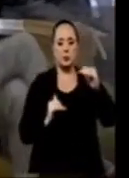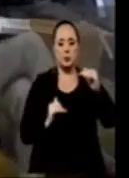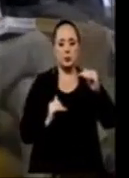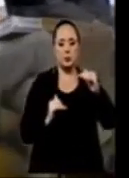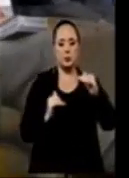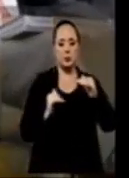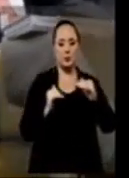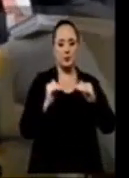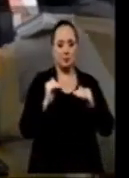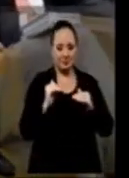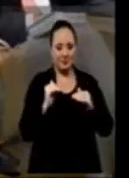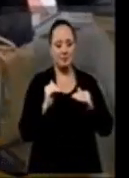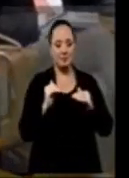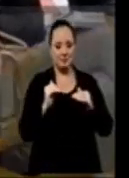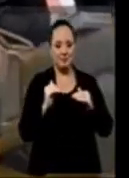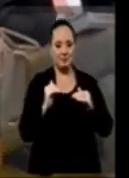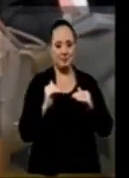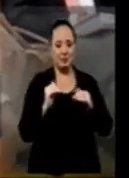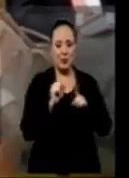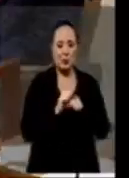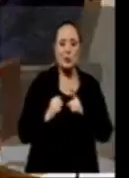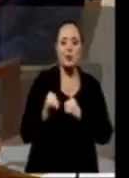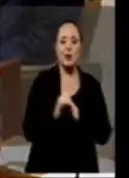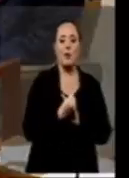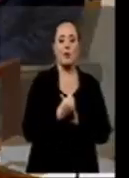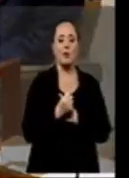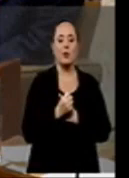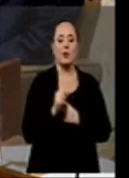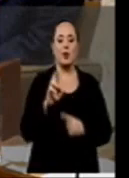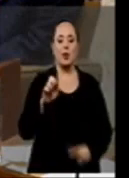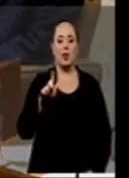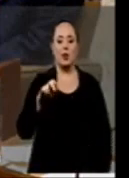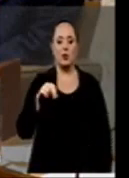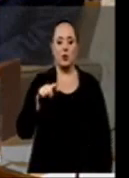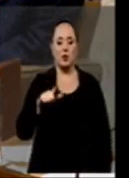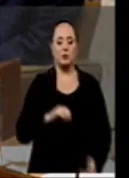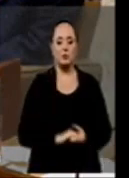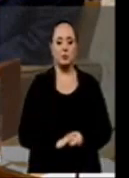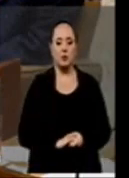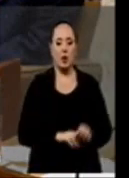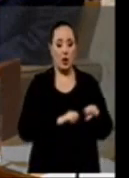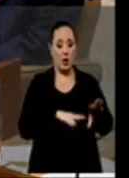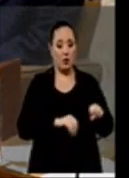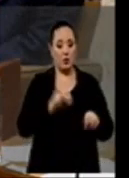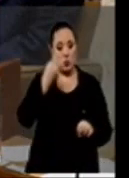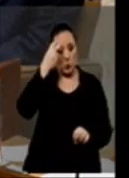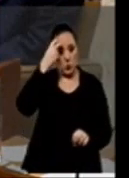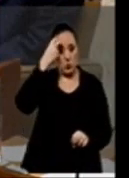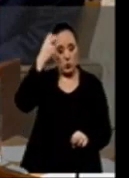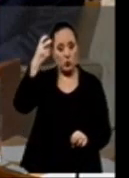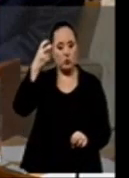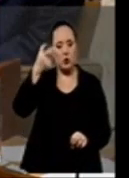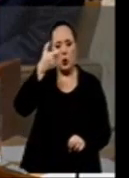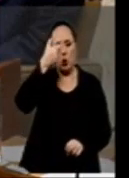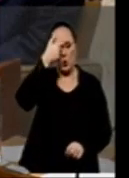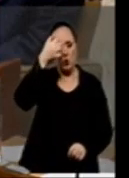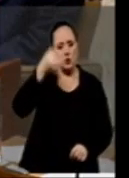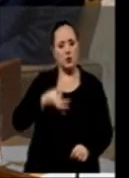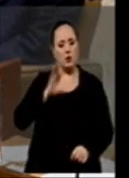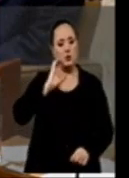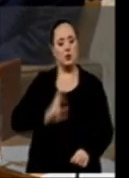e regionais educação cultura consciência cidadã e